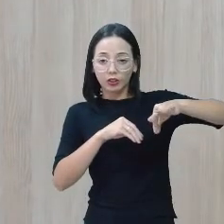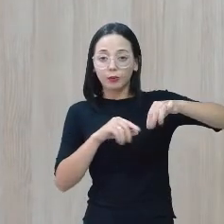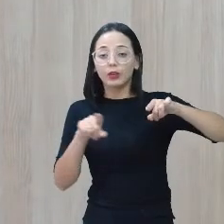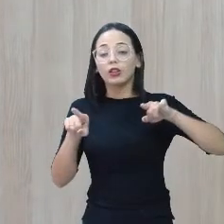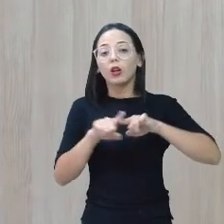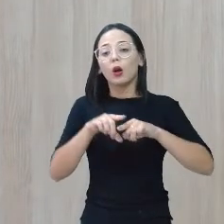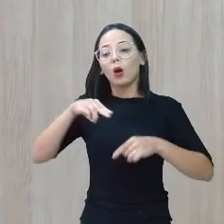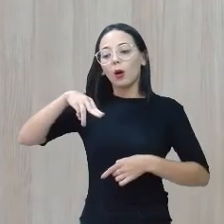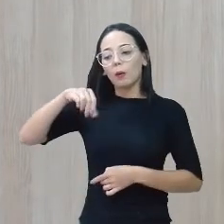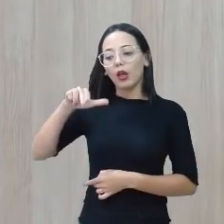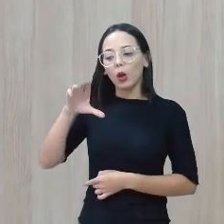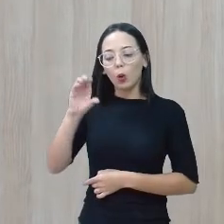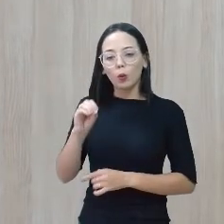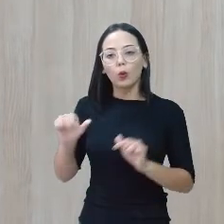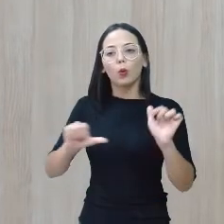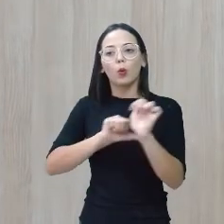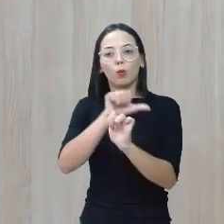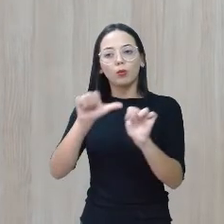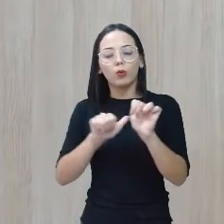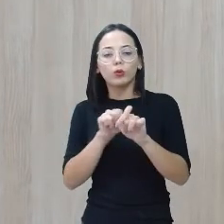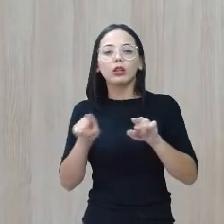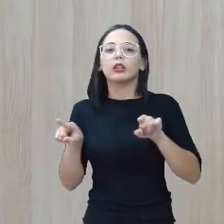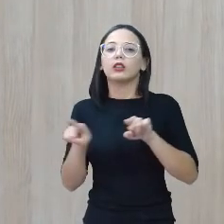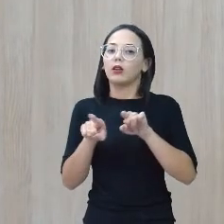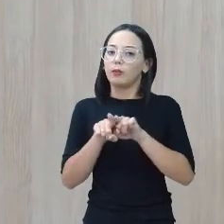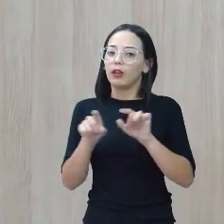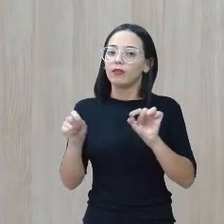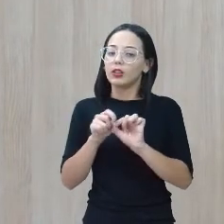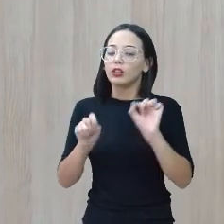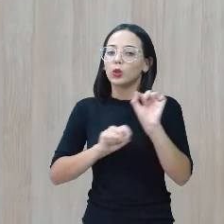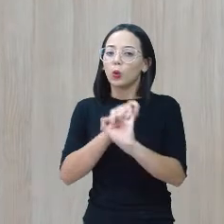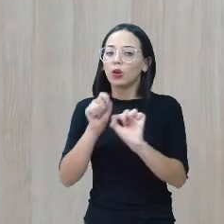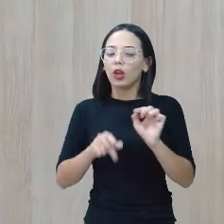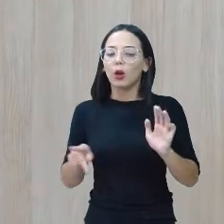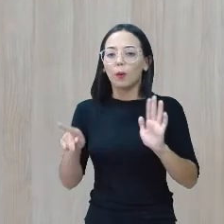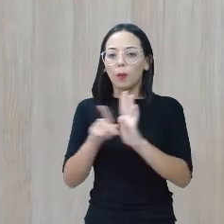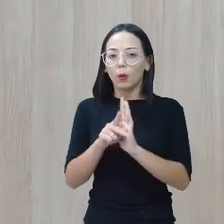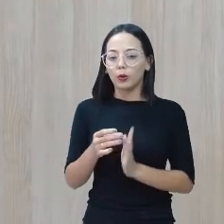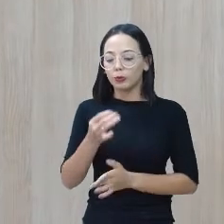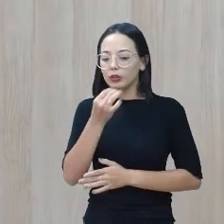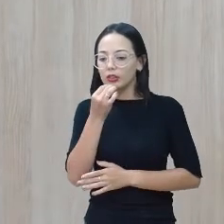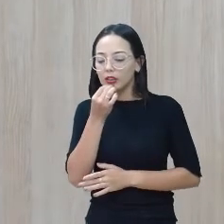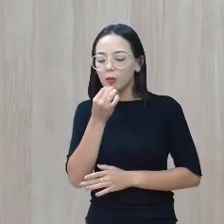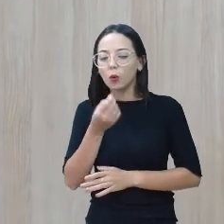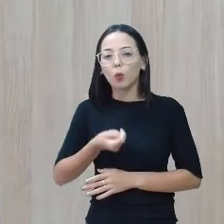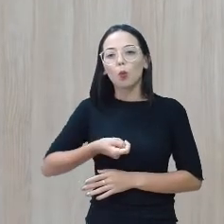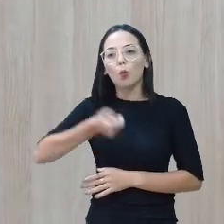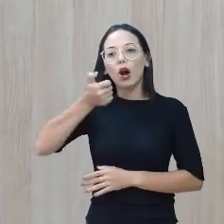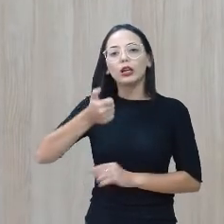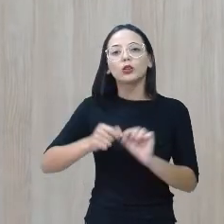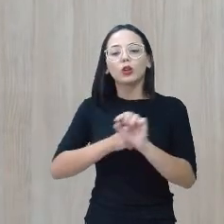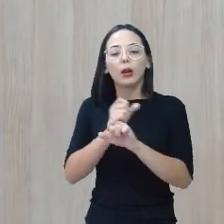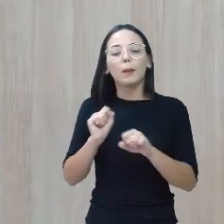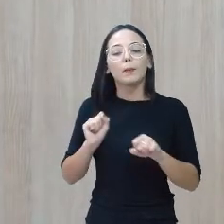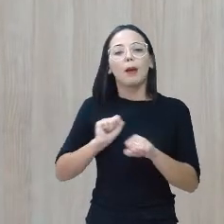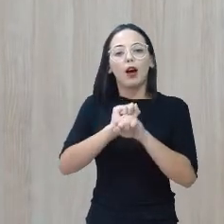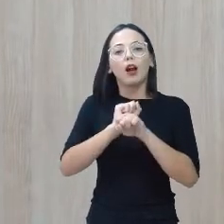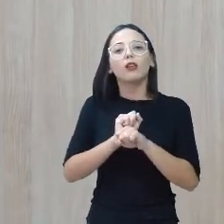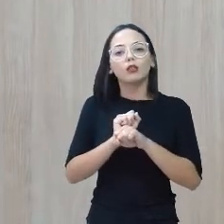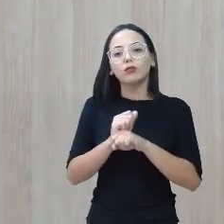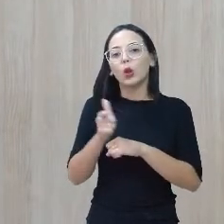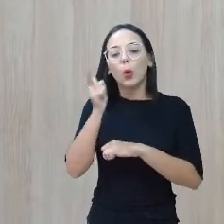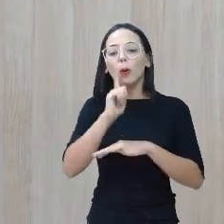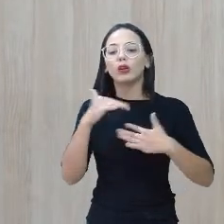que o muco também, ele altera esse muco, fazendo com que o espermatozoide também fique quase imobilizado,